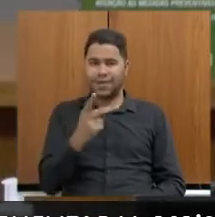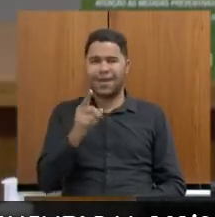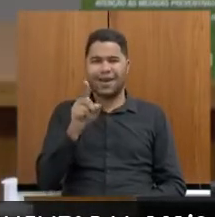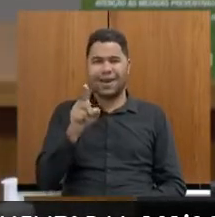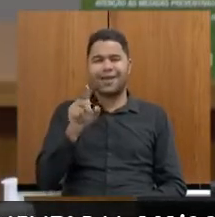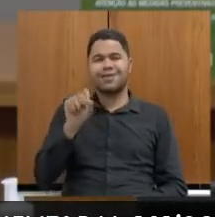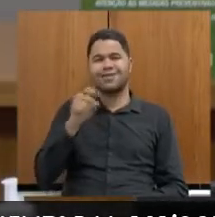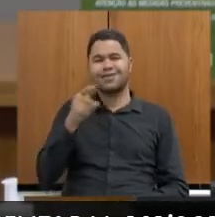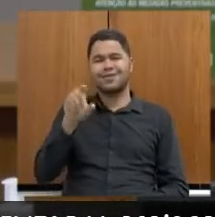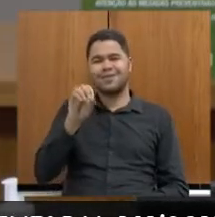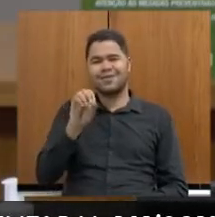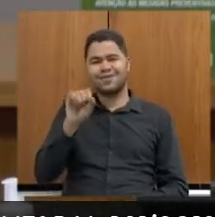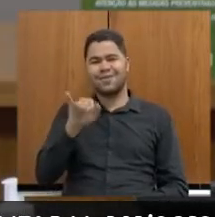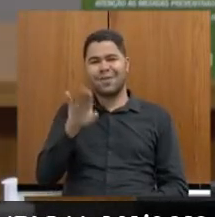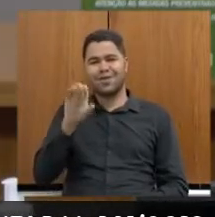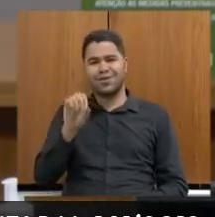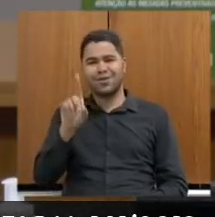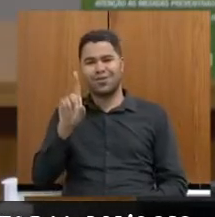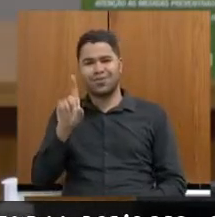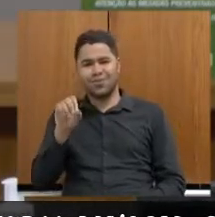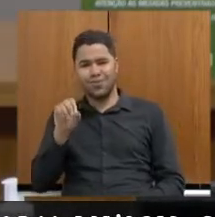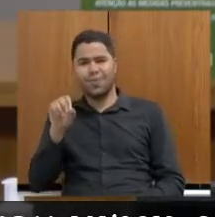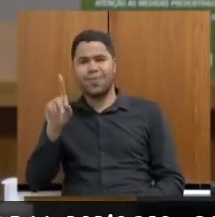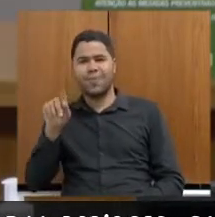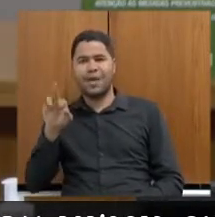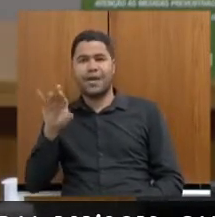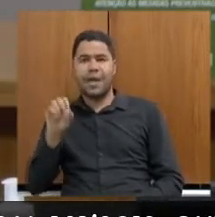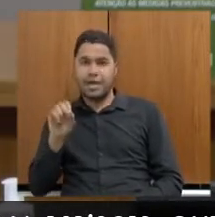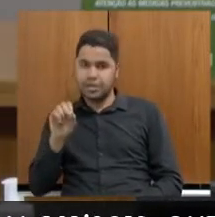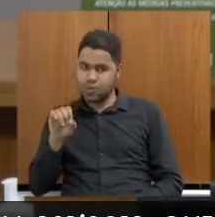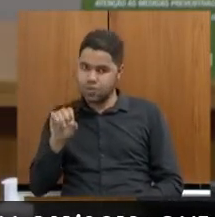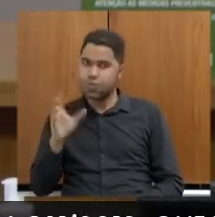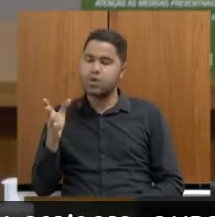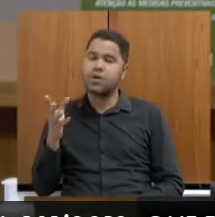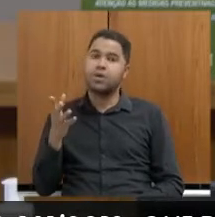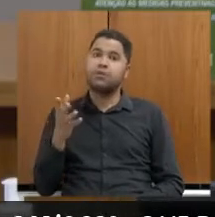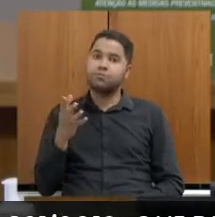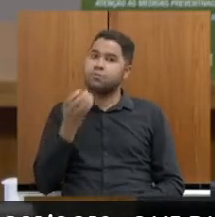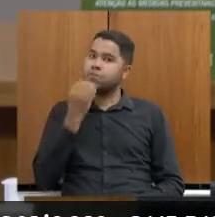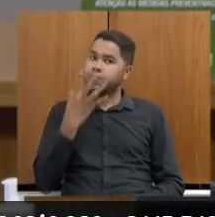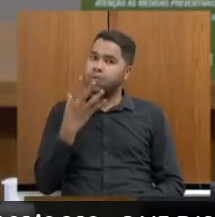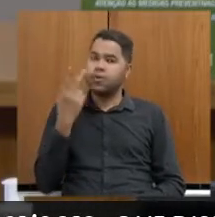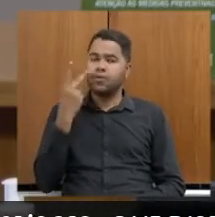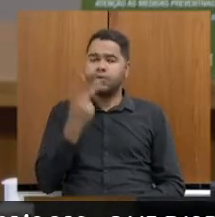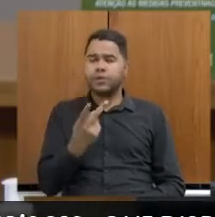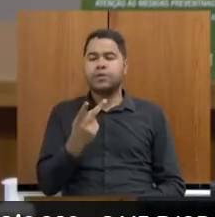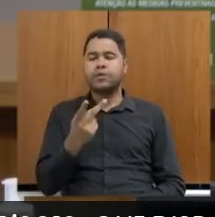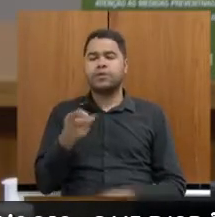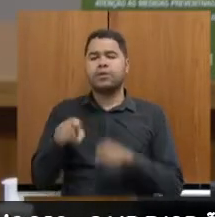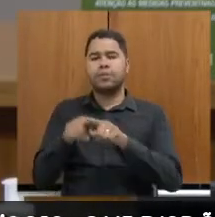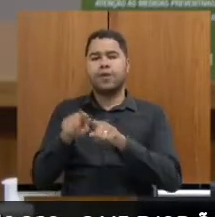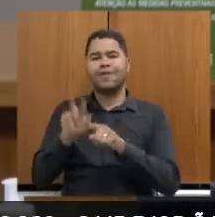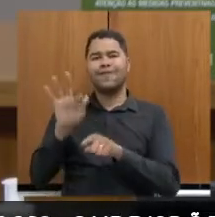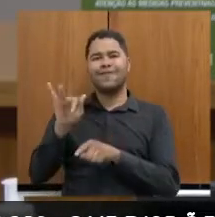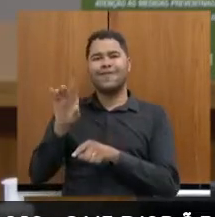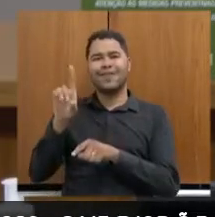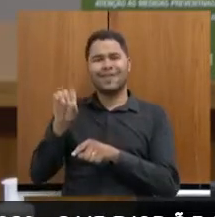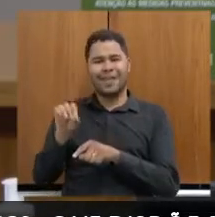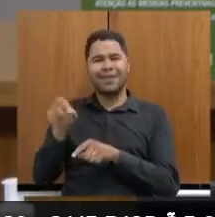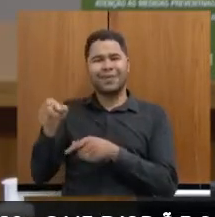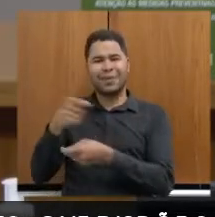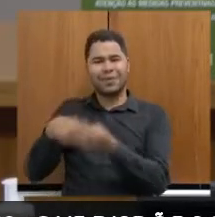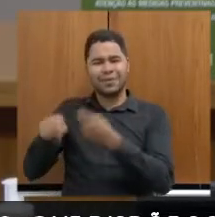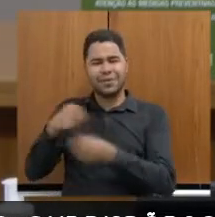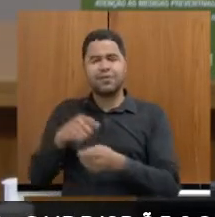do Paraíso que impressionar com o hospital né o Fernando fazer uma grande administração é e fiquei feliz